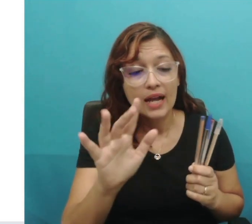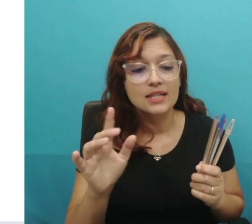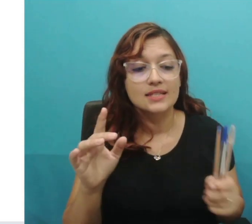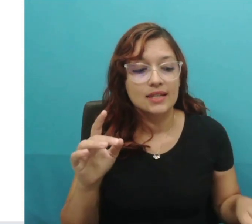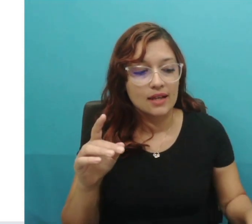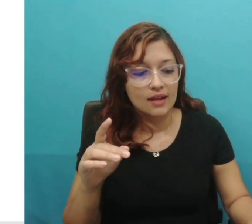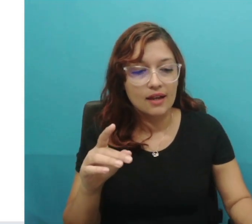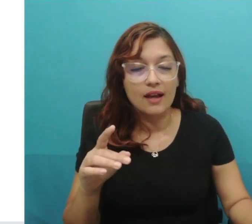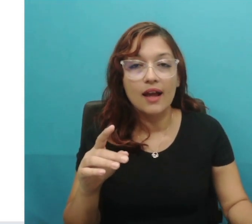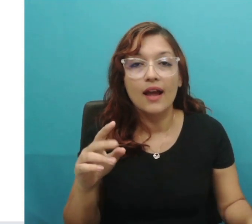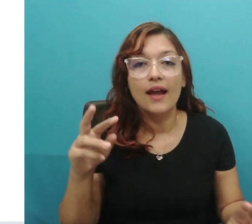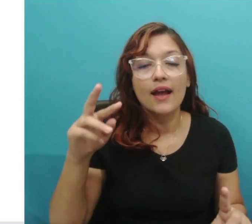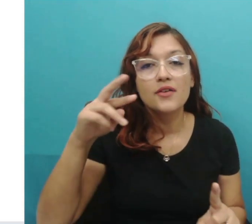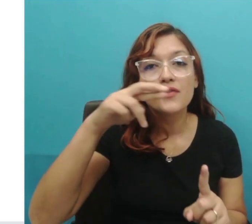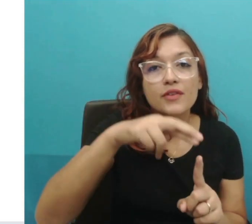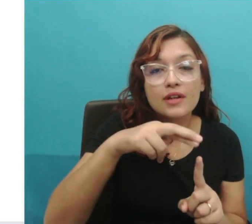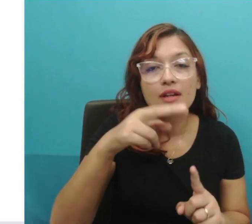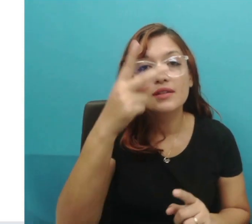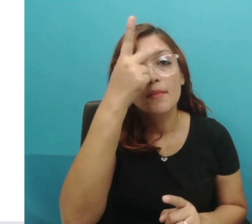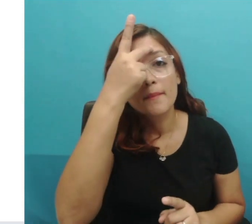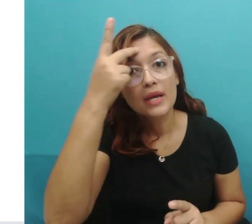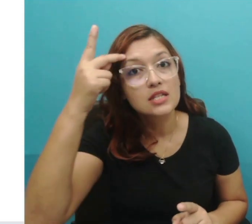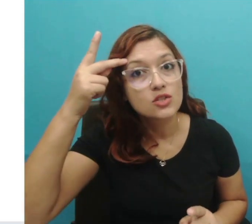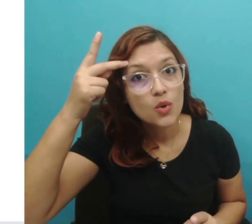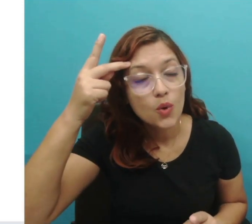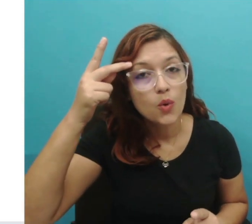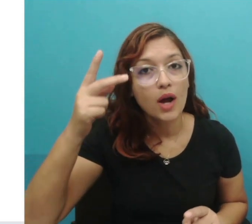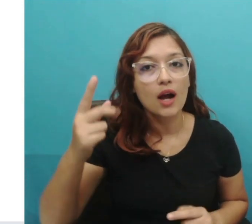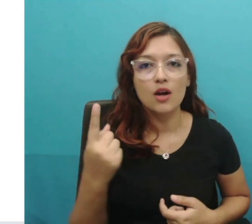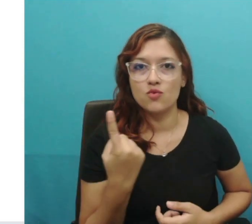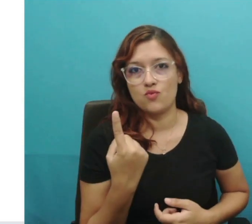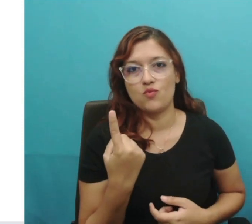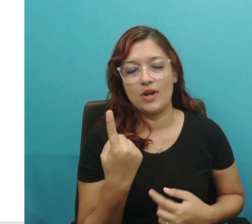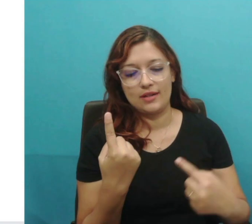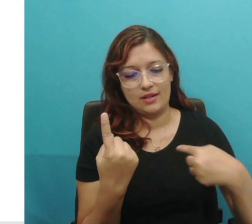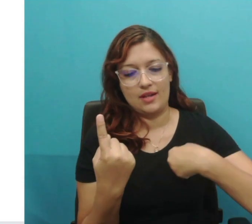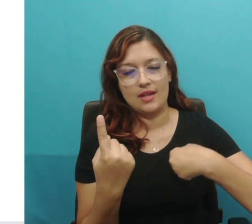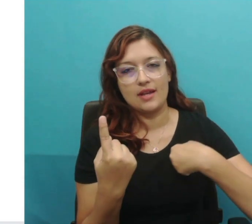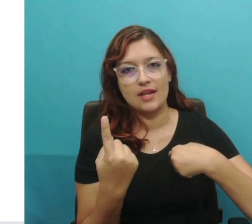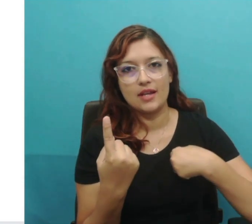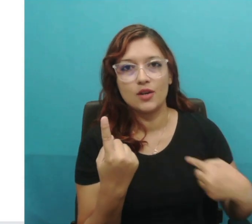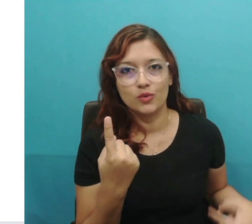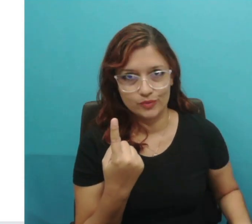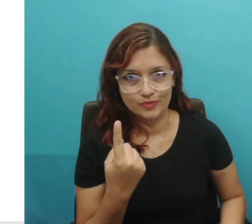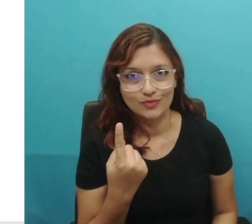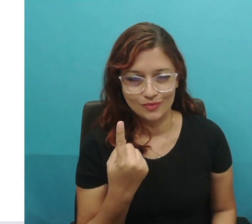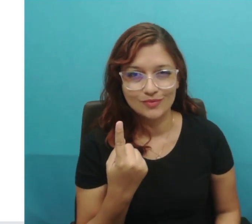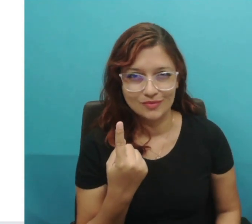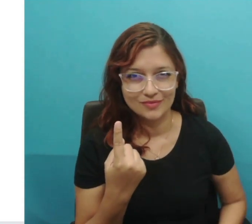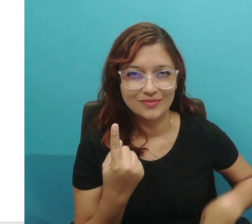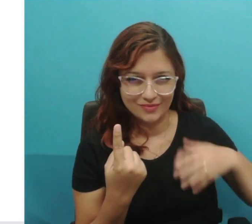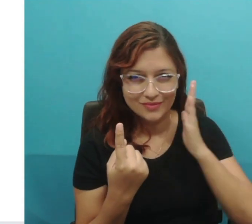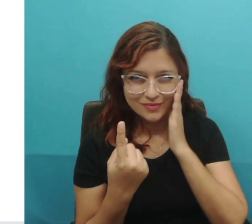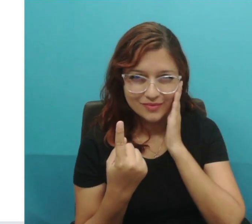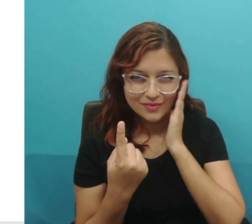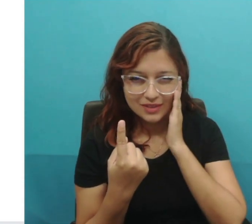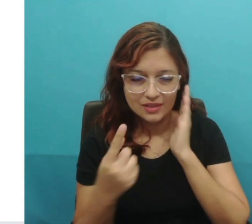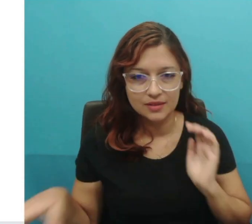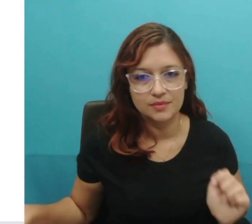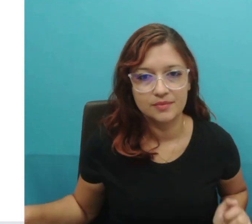As canetas está no plural. Minhas está no plural. Mas se refere a mim.